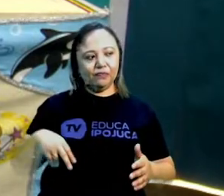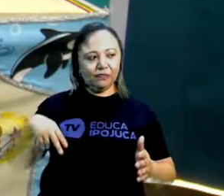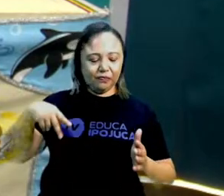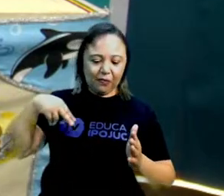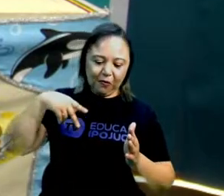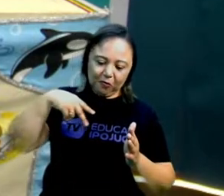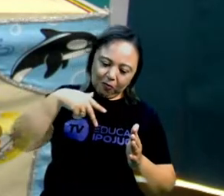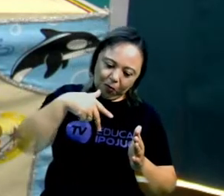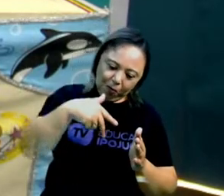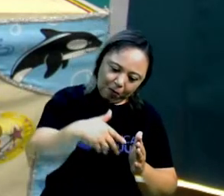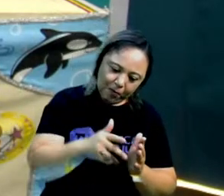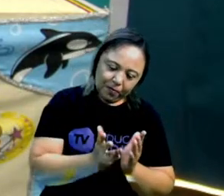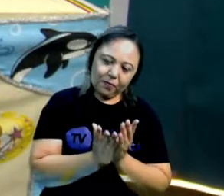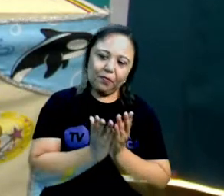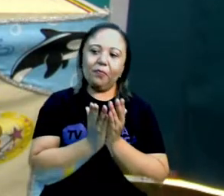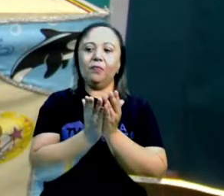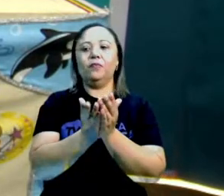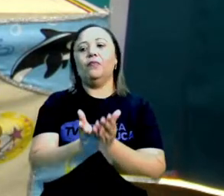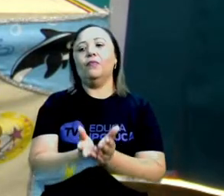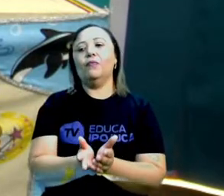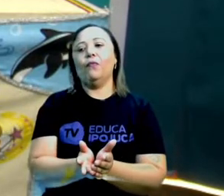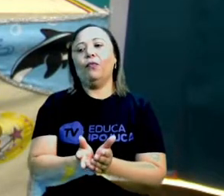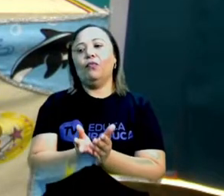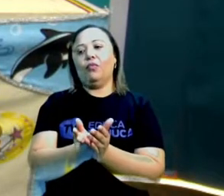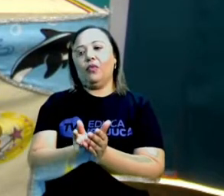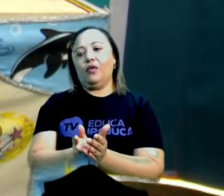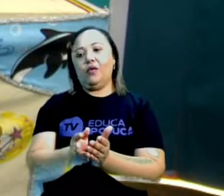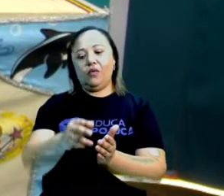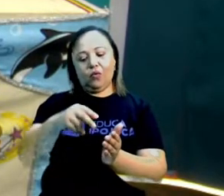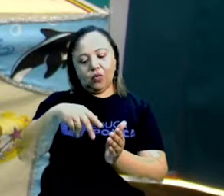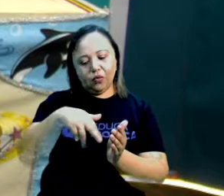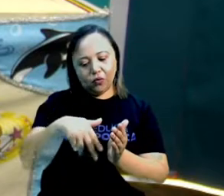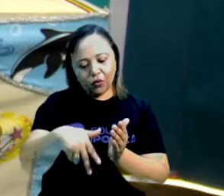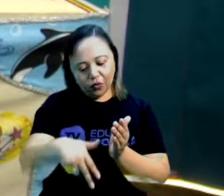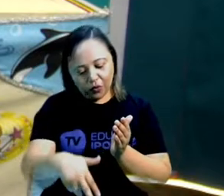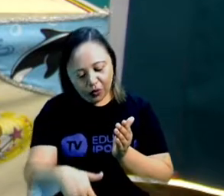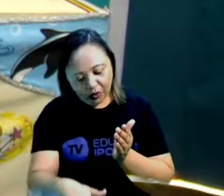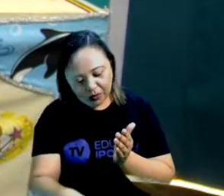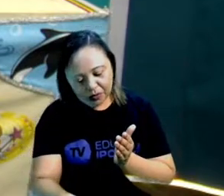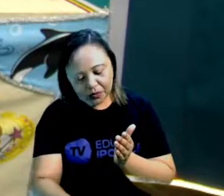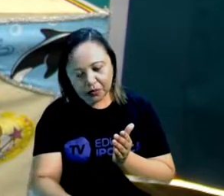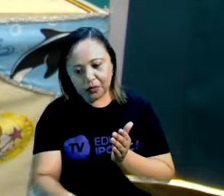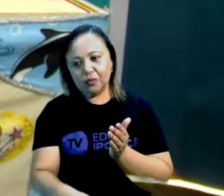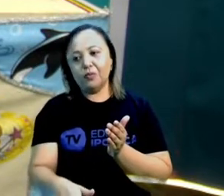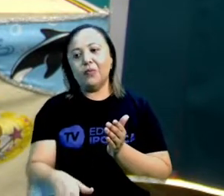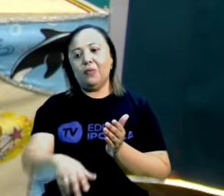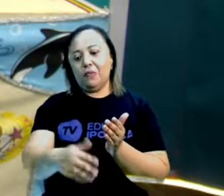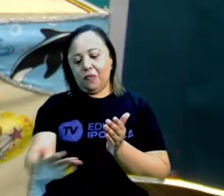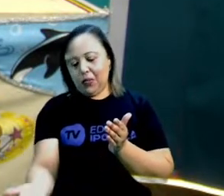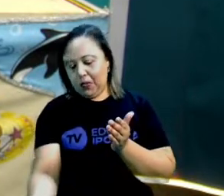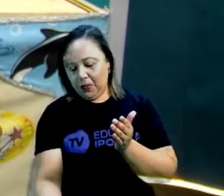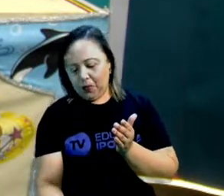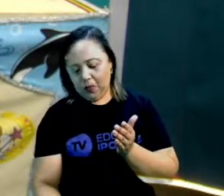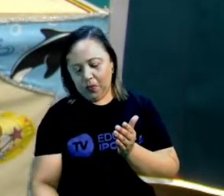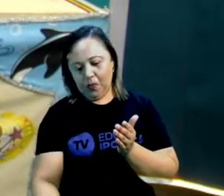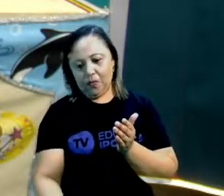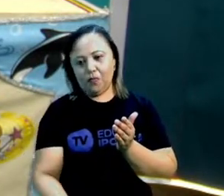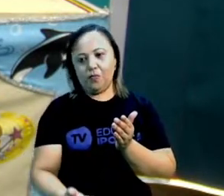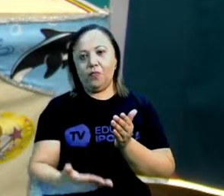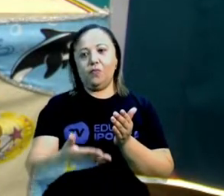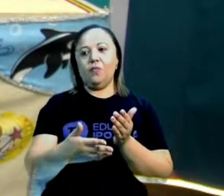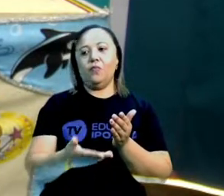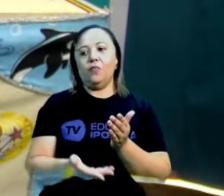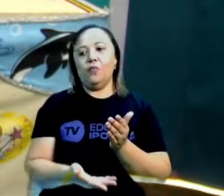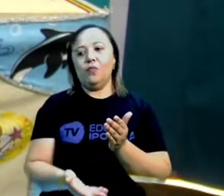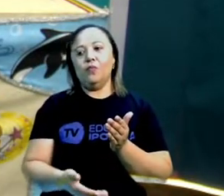navio, leiturinha, e desceu lá pra baixo, crianças, pro porão do navio, ó. E o